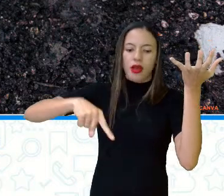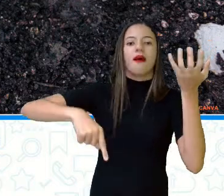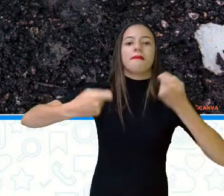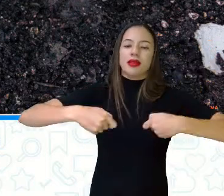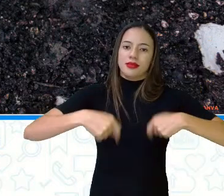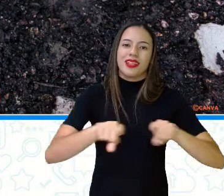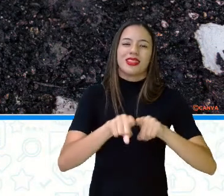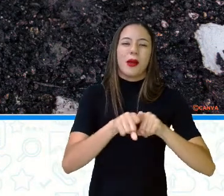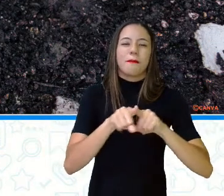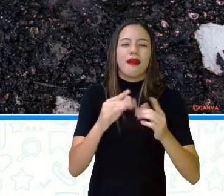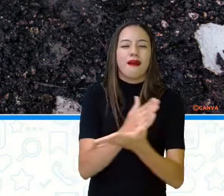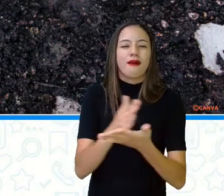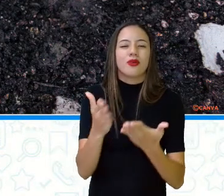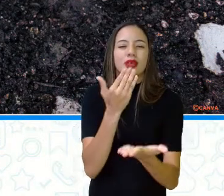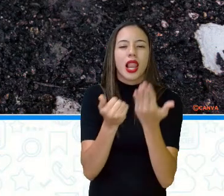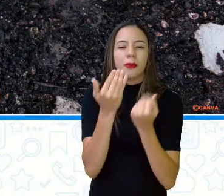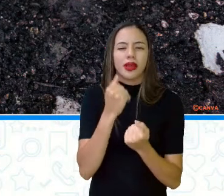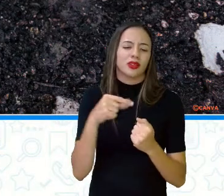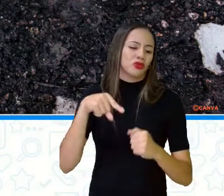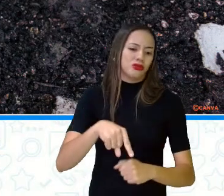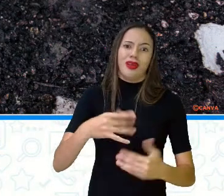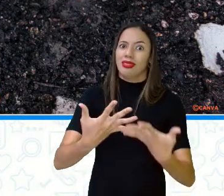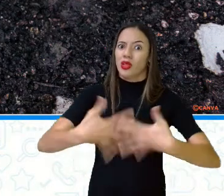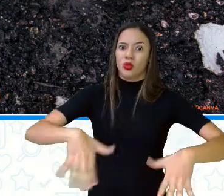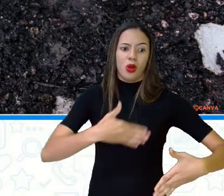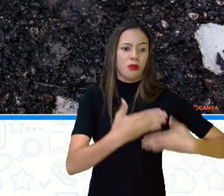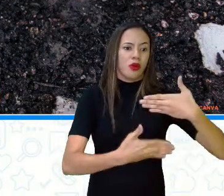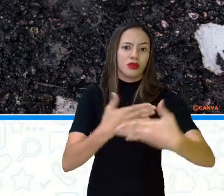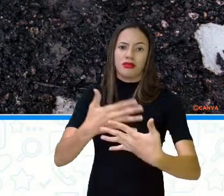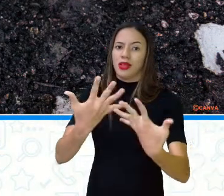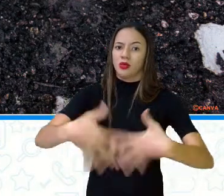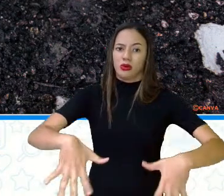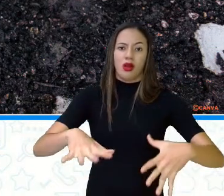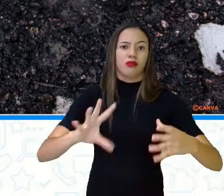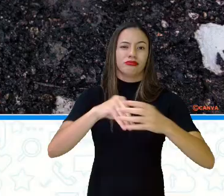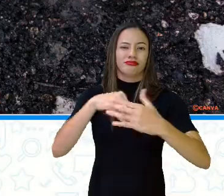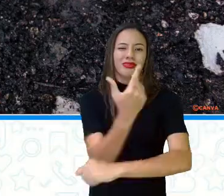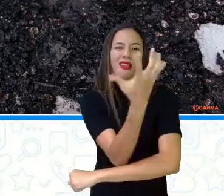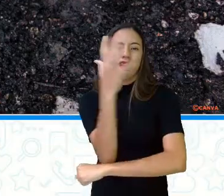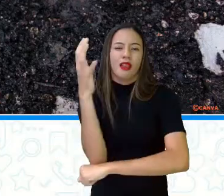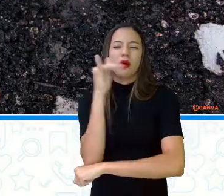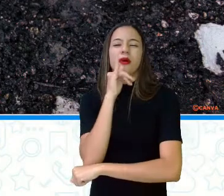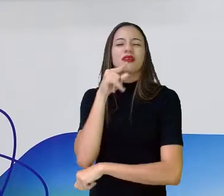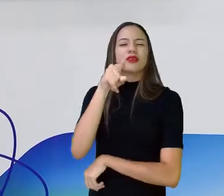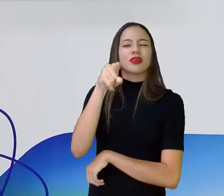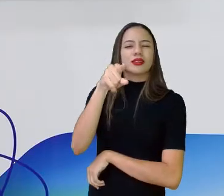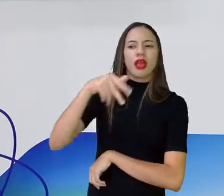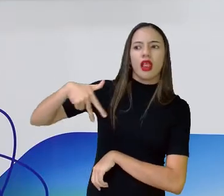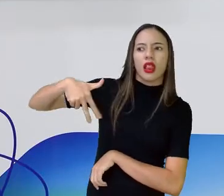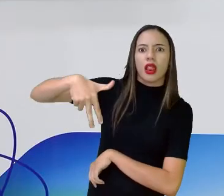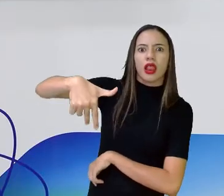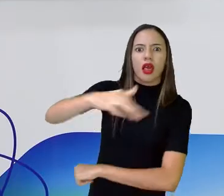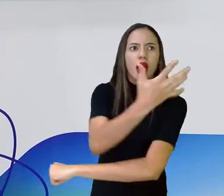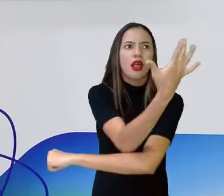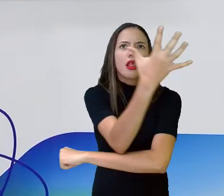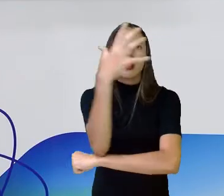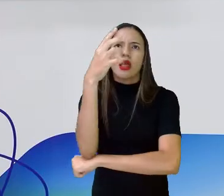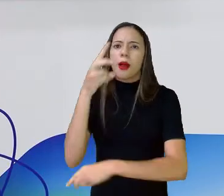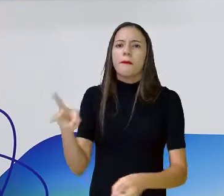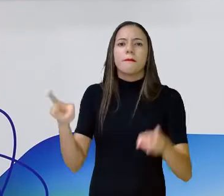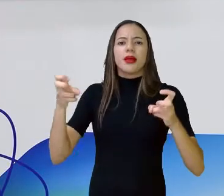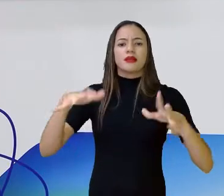natureza. Nas florestas, nas matas, quando você estiver andando numa floresta, numa mata, você vai perceber que o